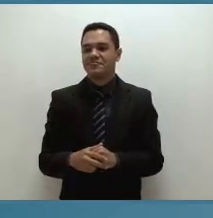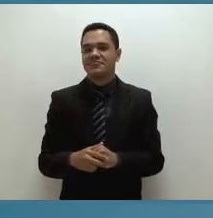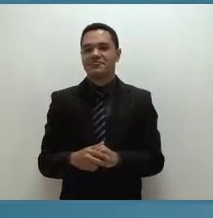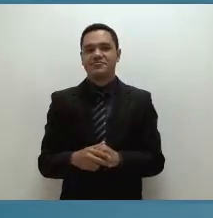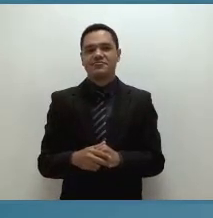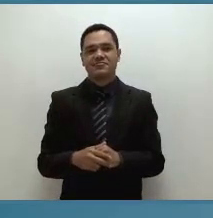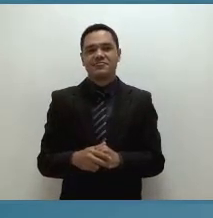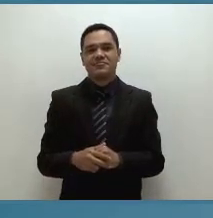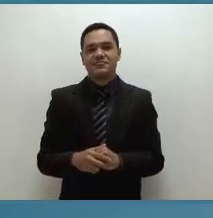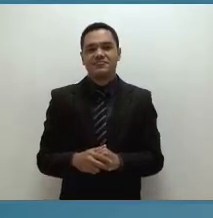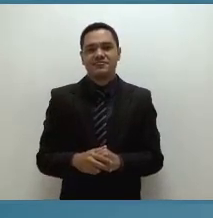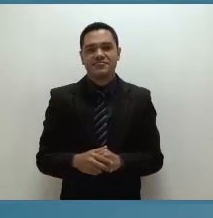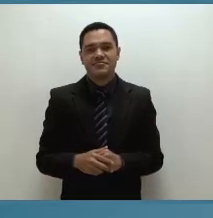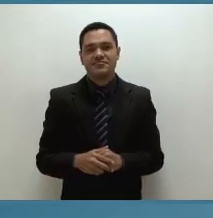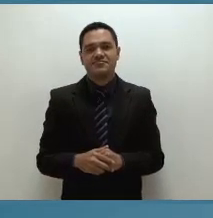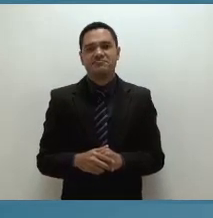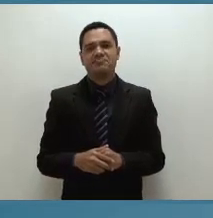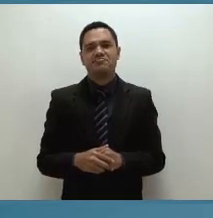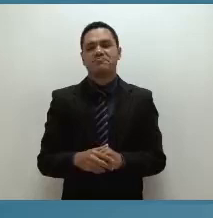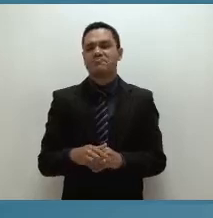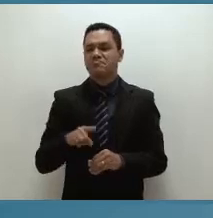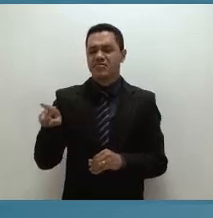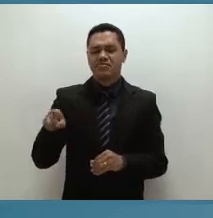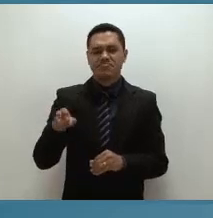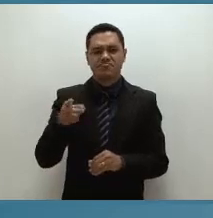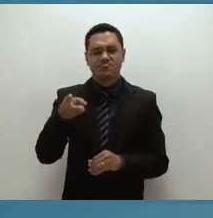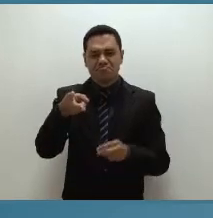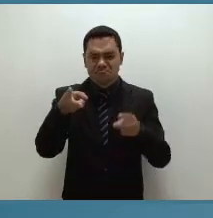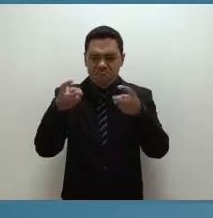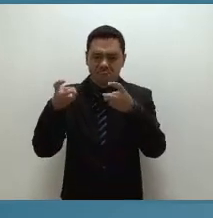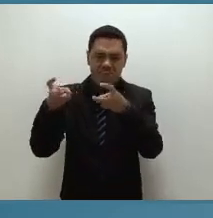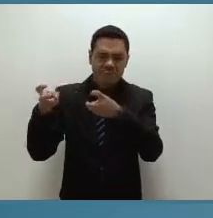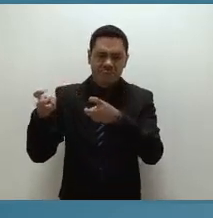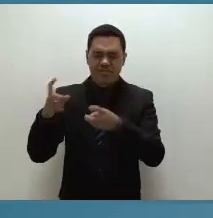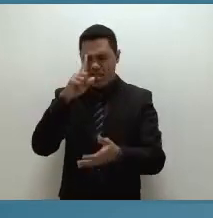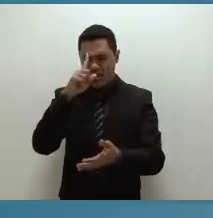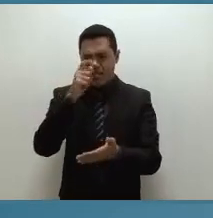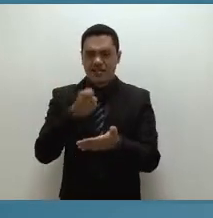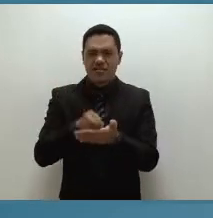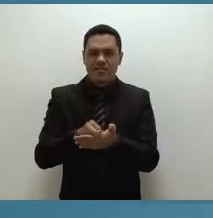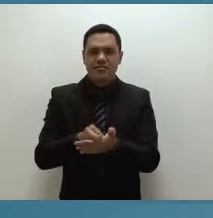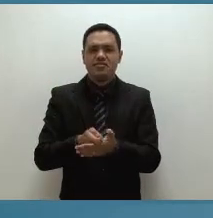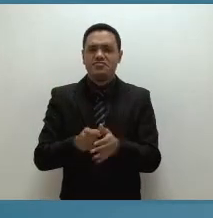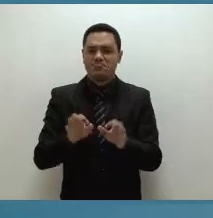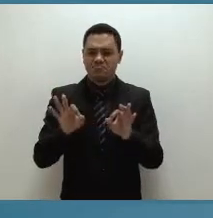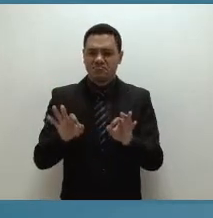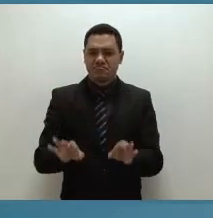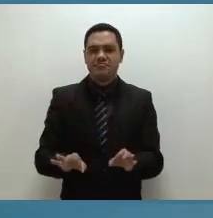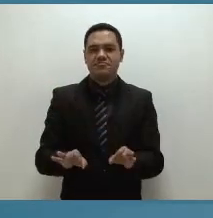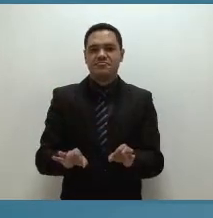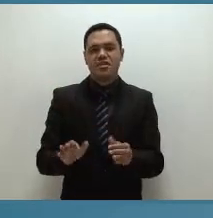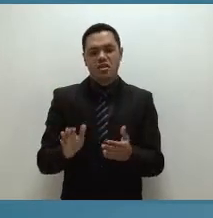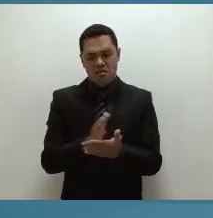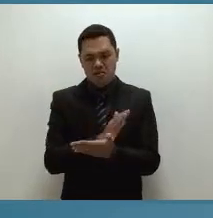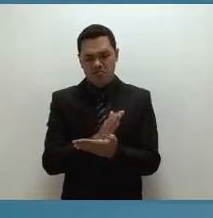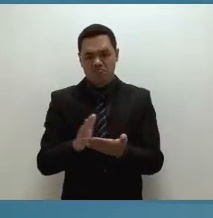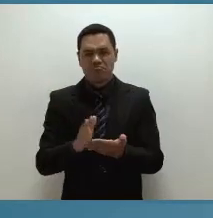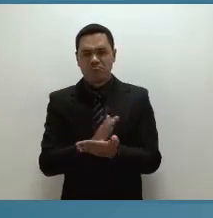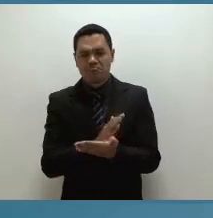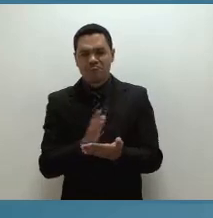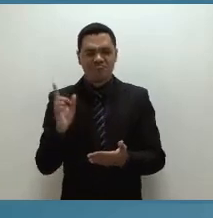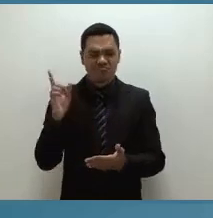tem o discernimento de ser, tomar as decisões que são necessárias em determinados